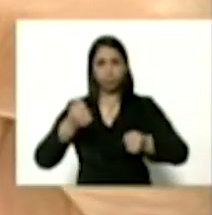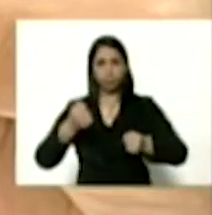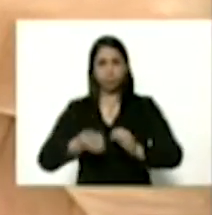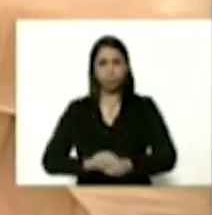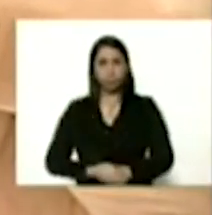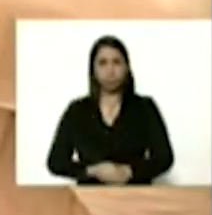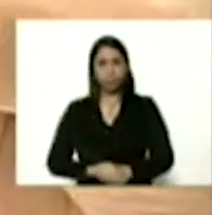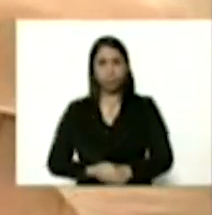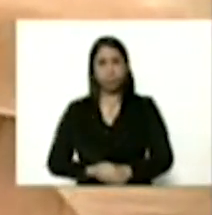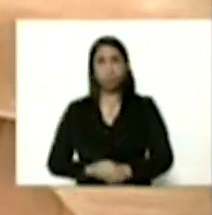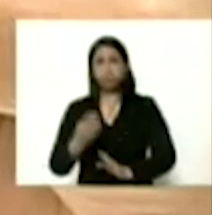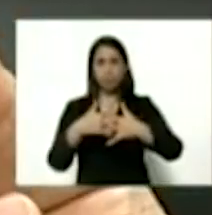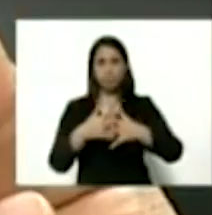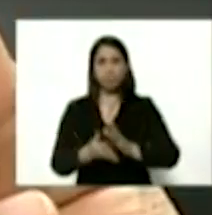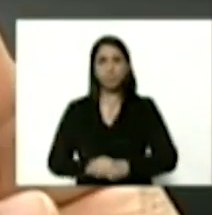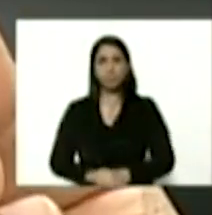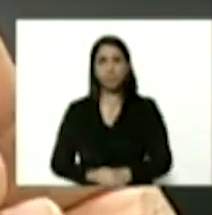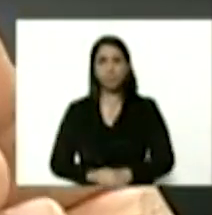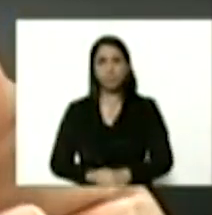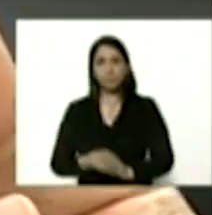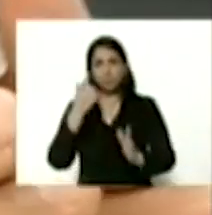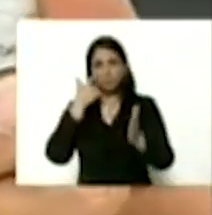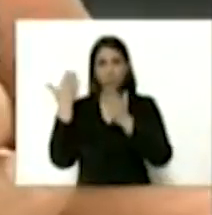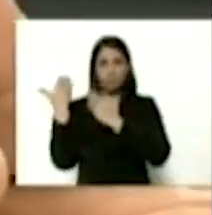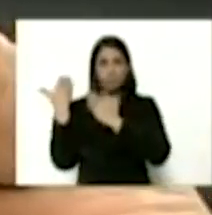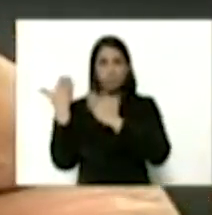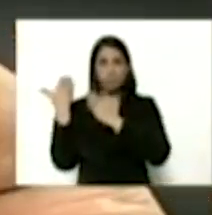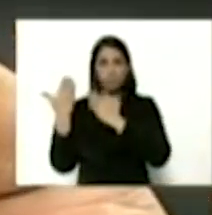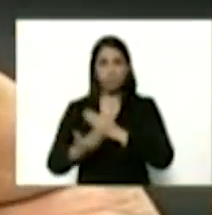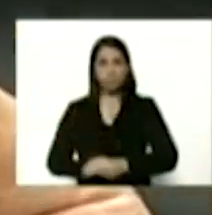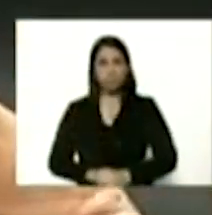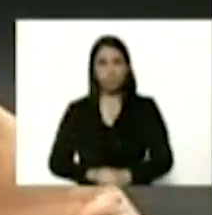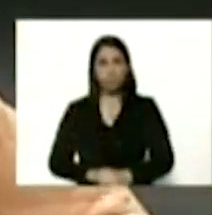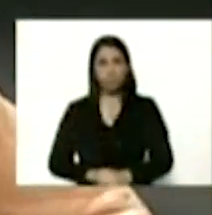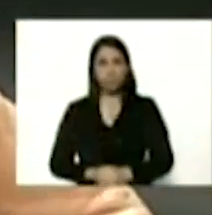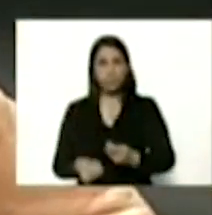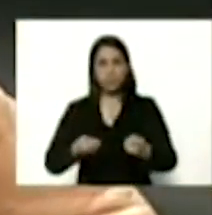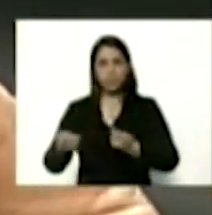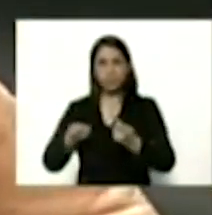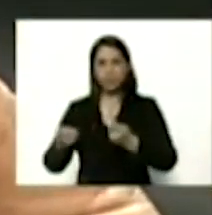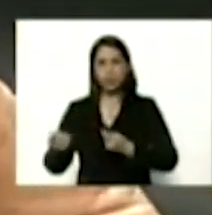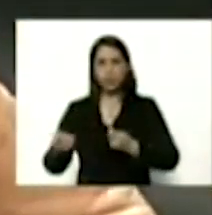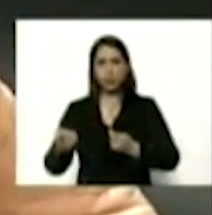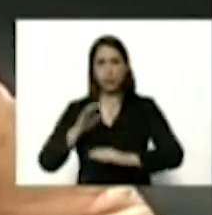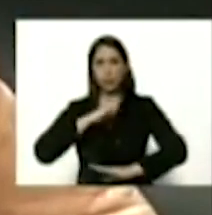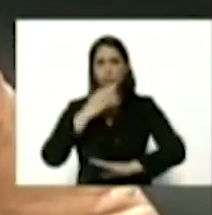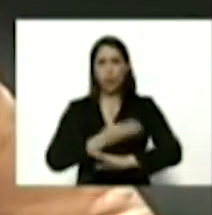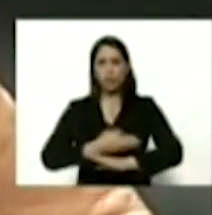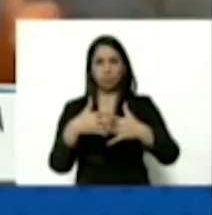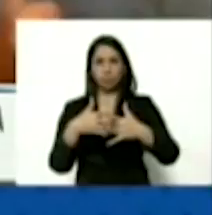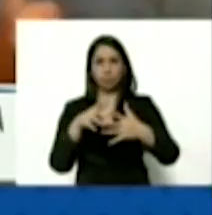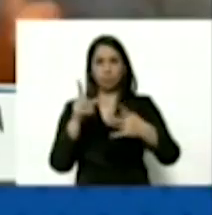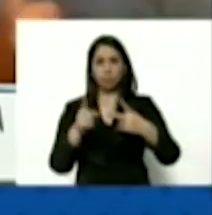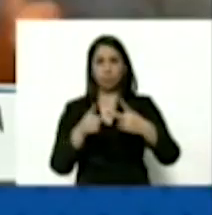não foram apresentadas provas para confirmar como denunciou o maduro que os dois integram a equipe de segurança do trabalho após duas